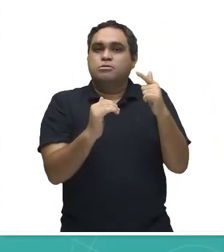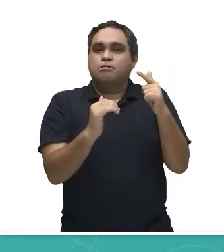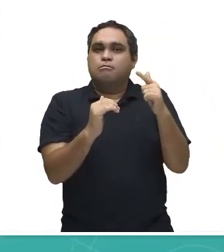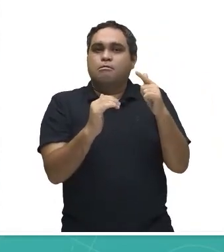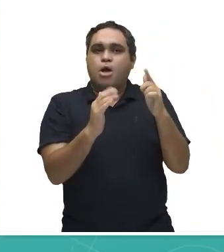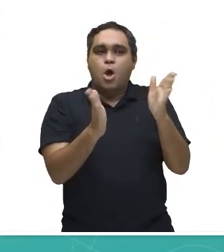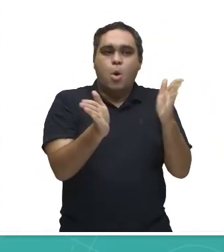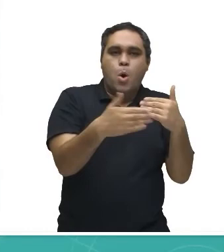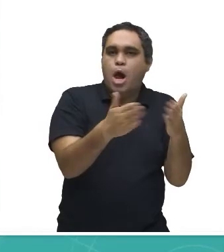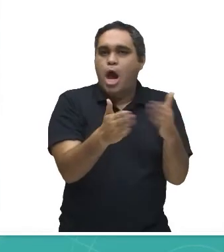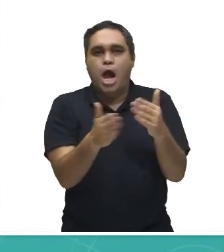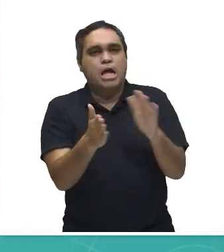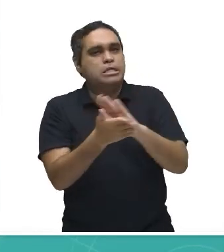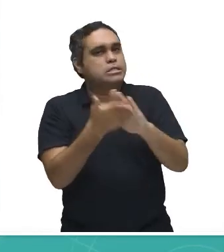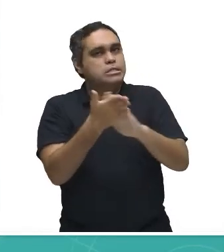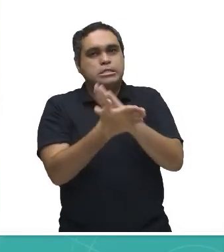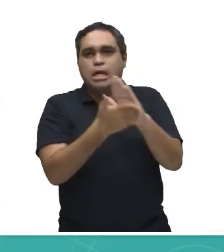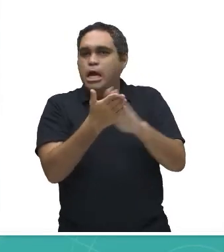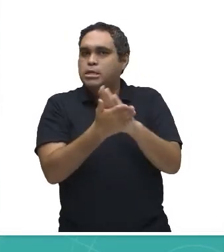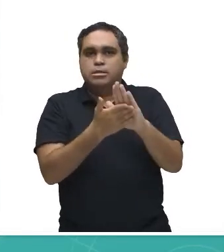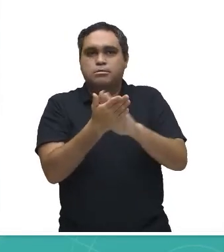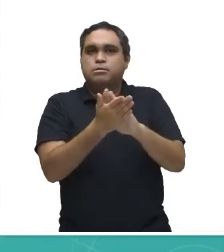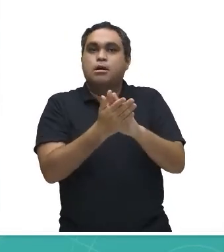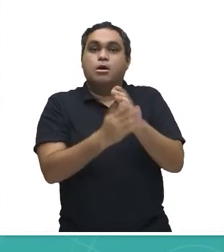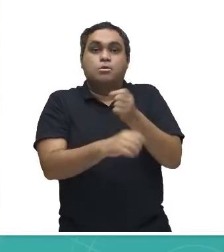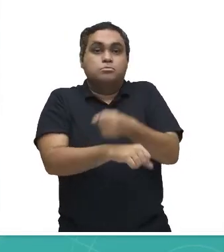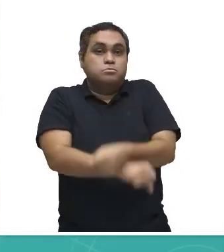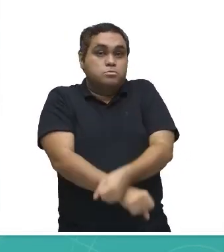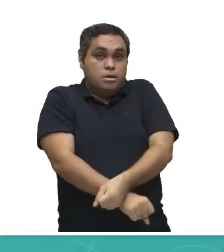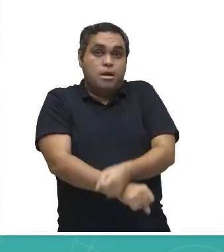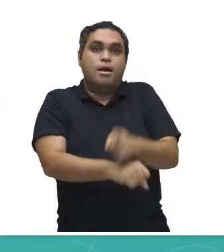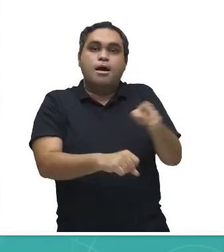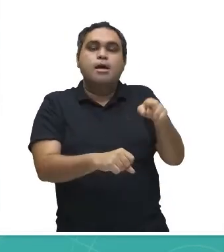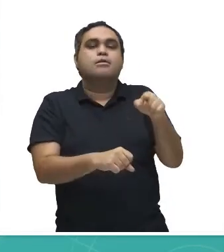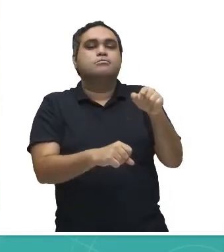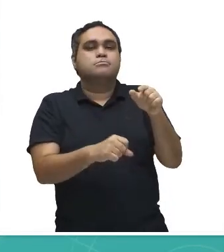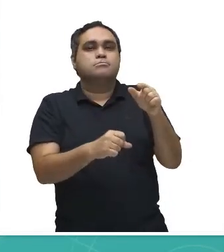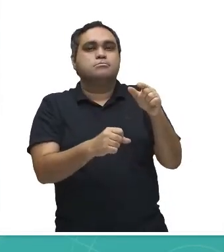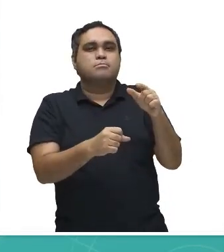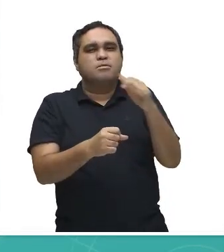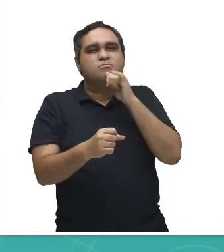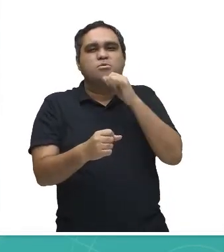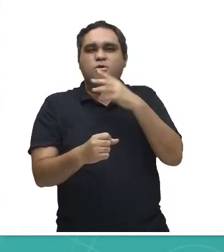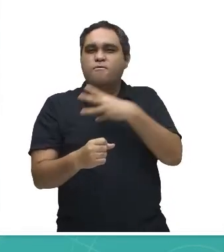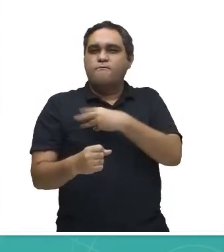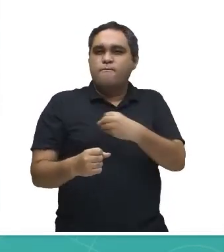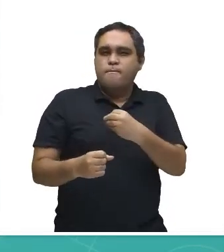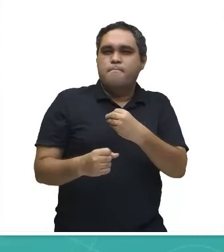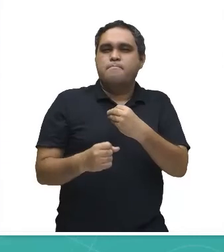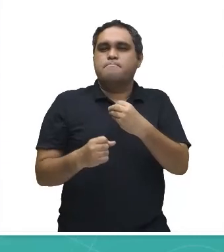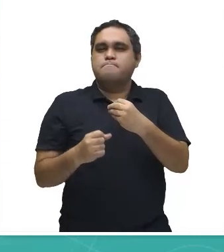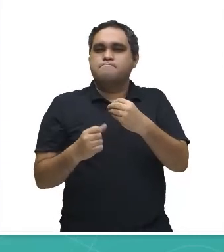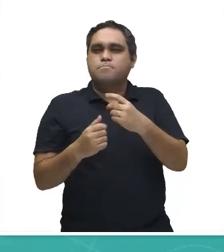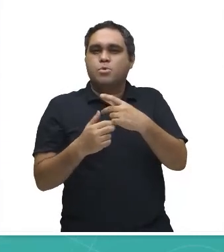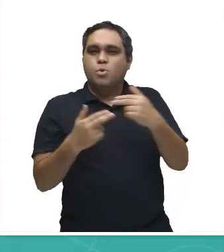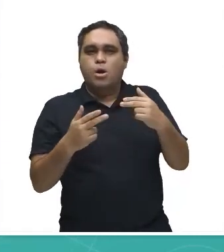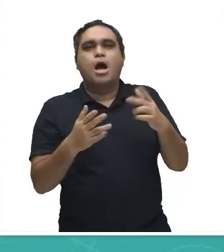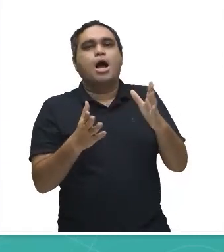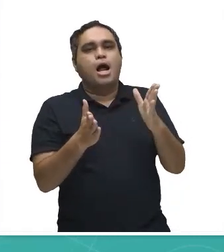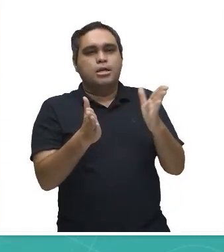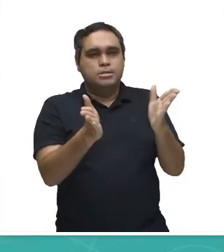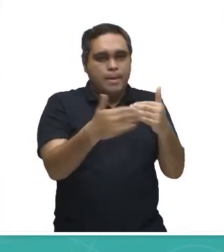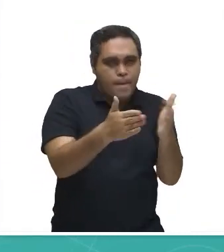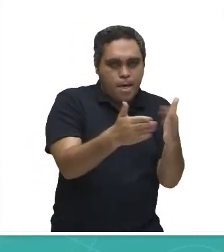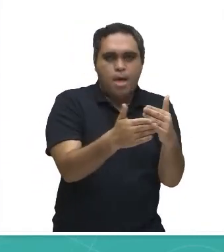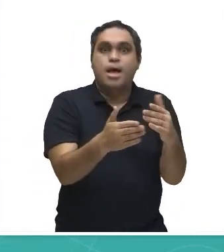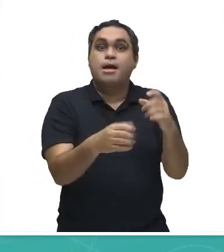que existia era que o próprio escravizado fazia entre famílias, quando eles começavam a constituir famílias. E atrás dela sempre tinha uma